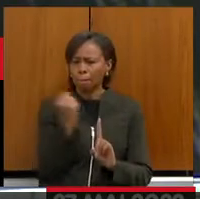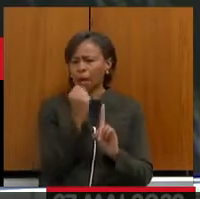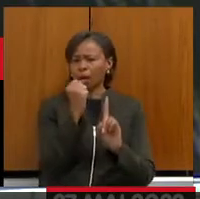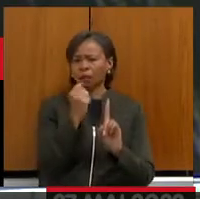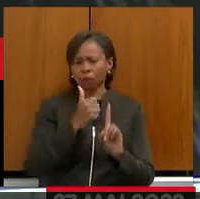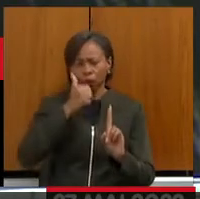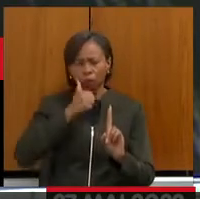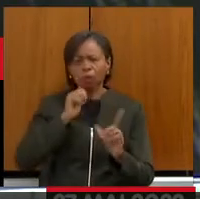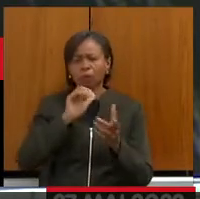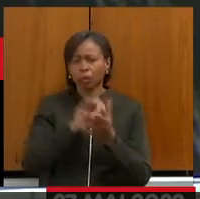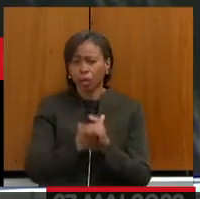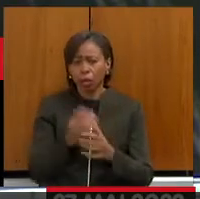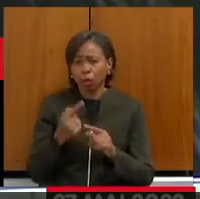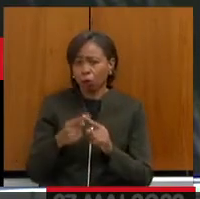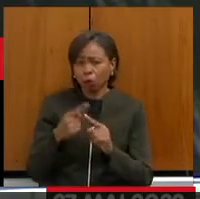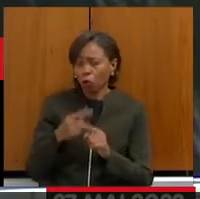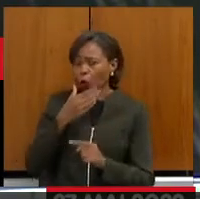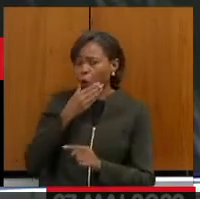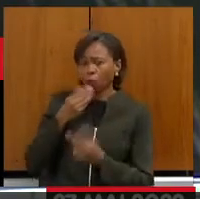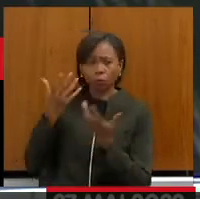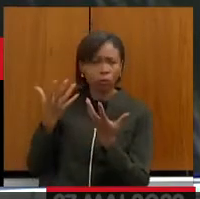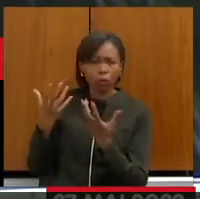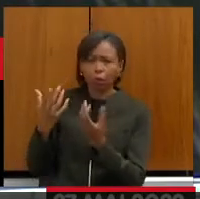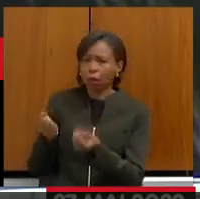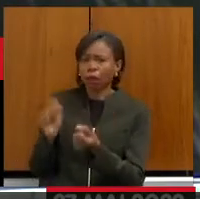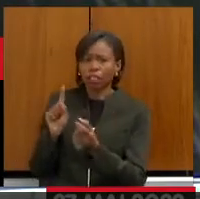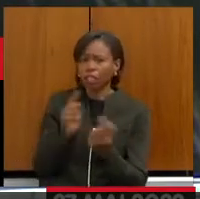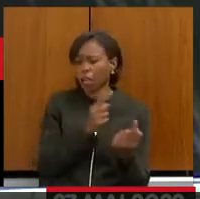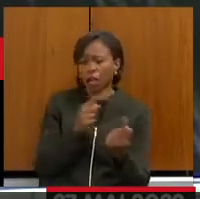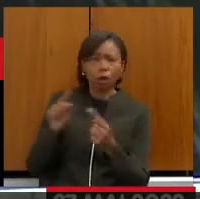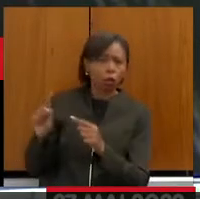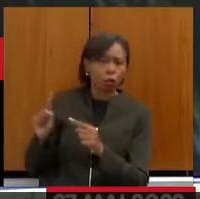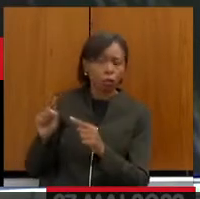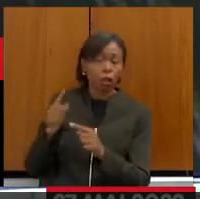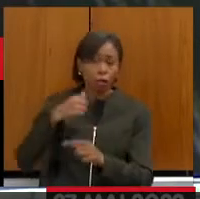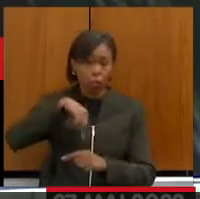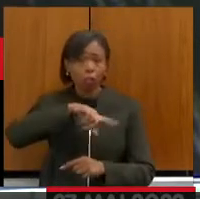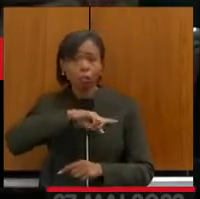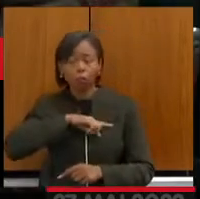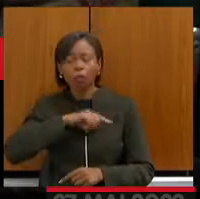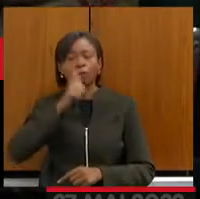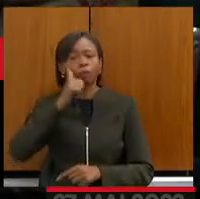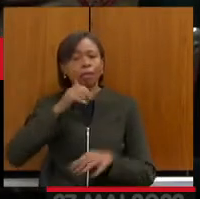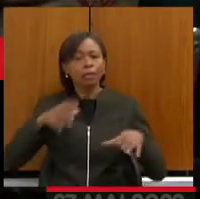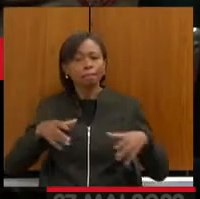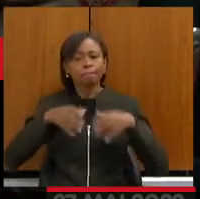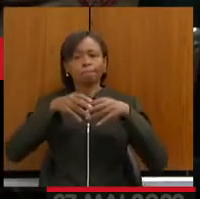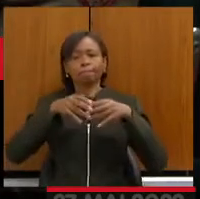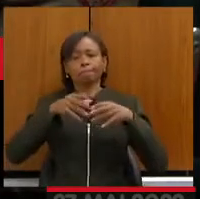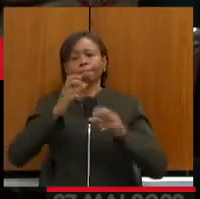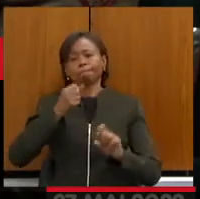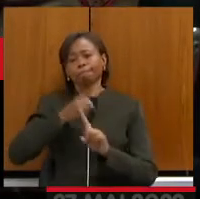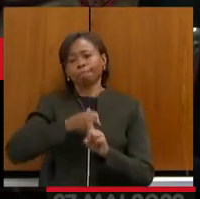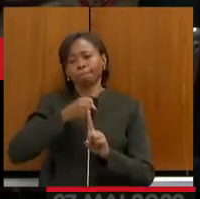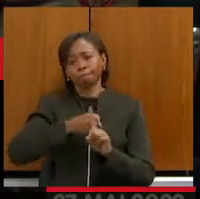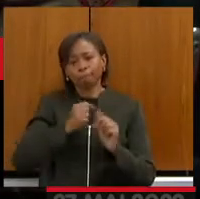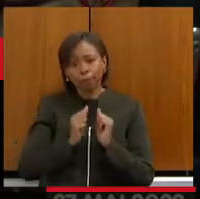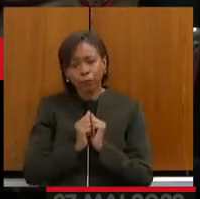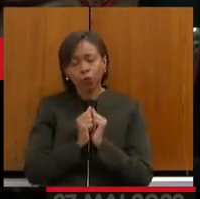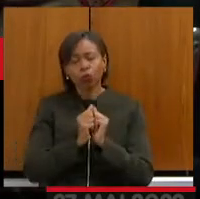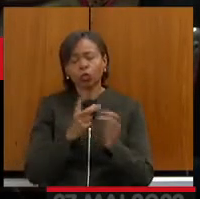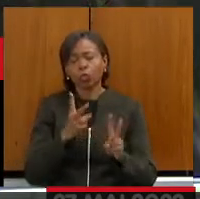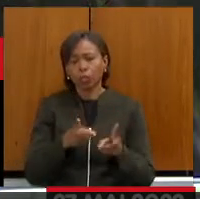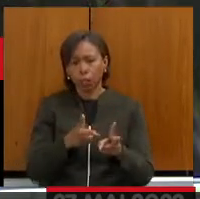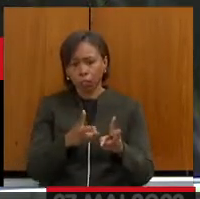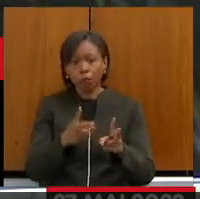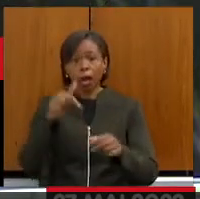e não aceita o que nós podemos não querer alguma coisa a luta de todas nós é permanente e Aqui